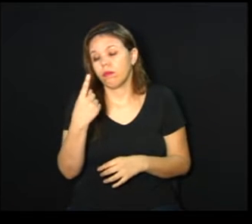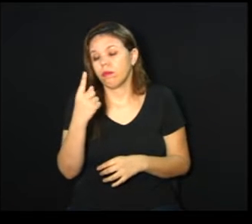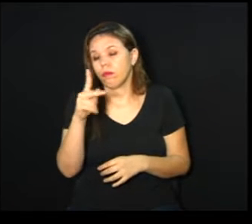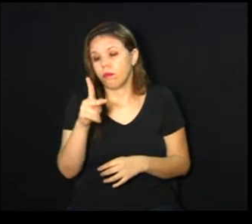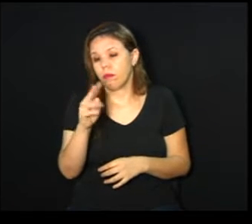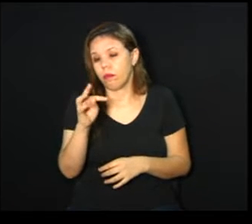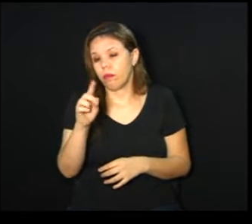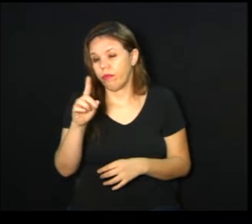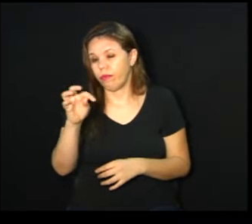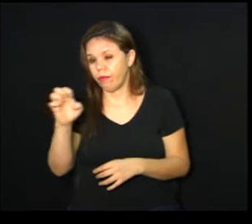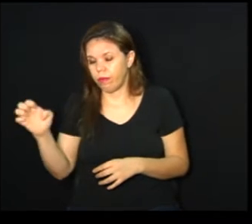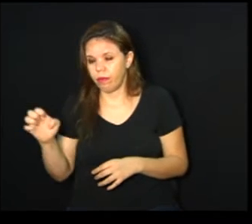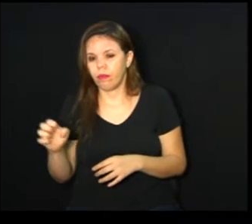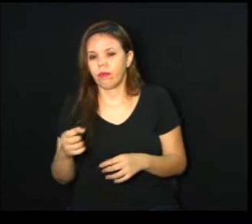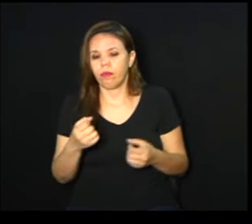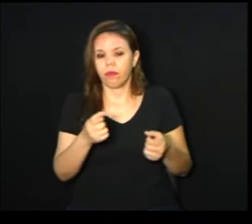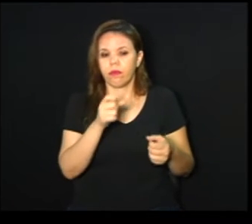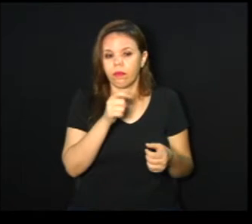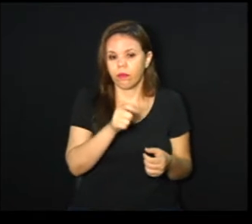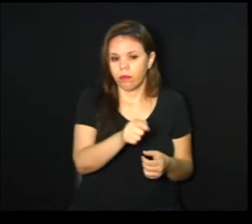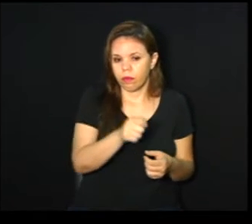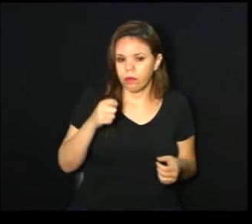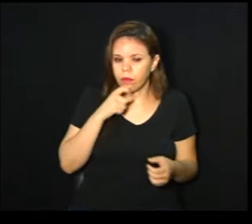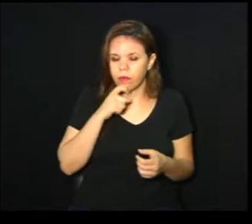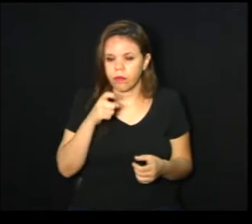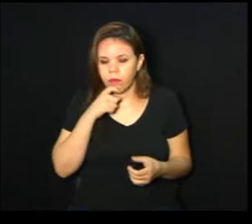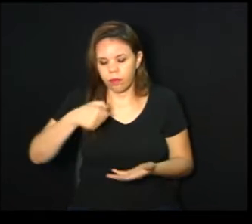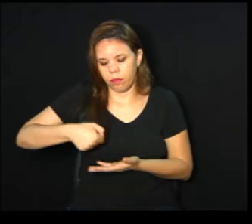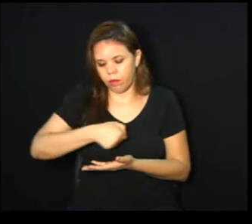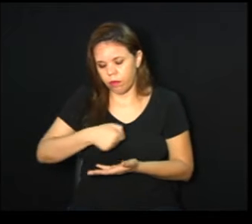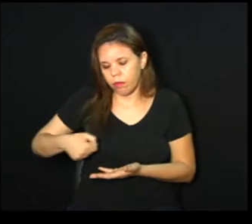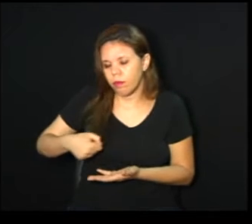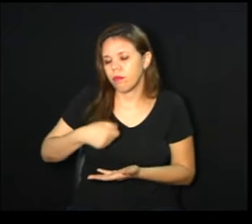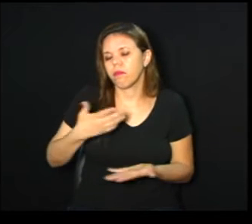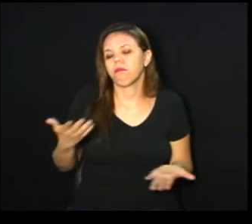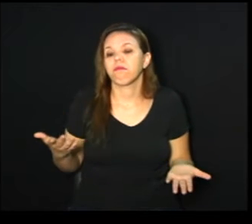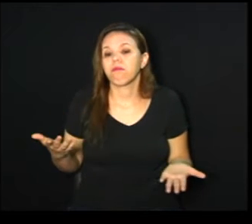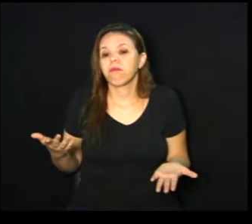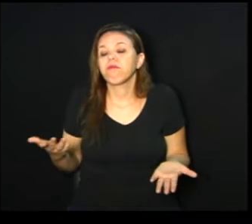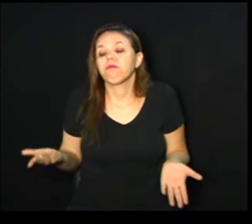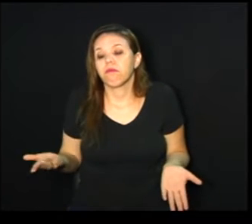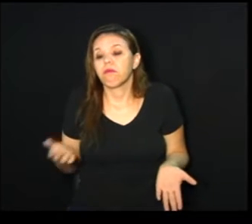1 kWh para o meu ferro de passar roupa. Então, hoje, com esse projeto, nós